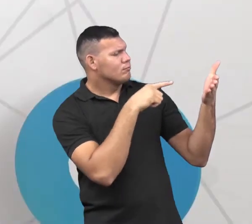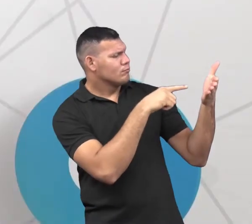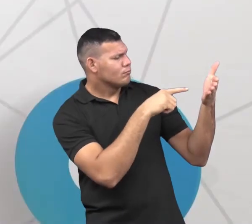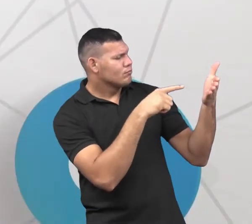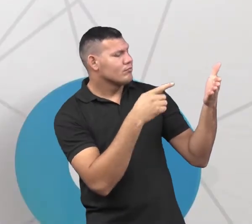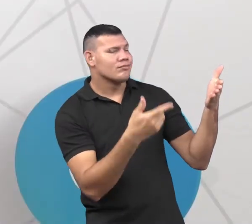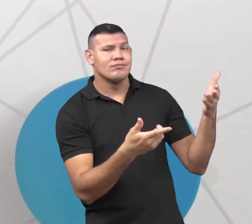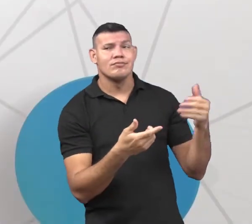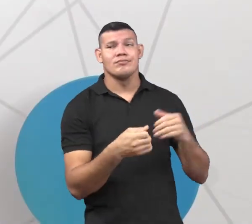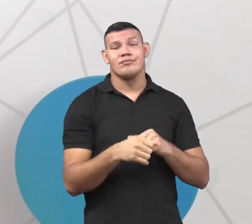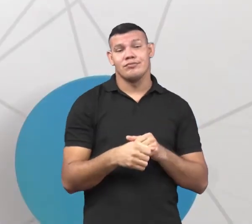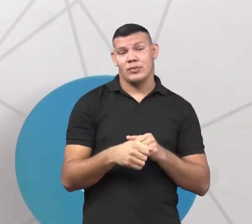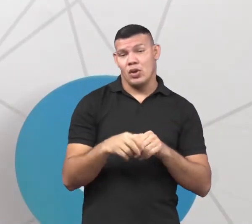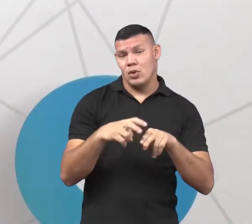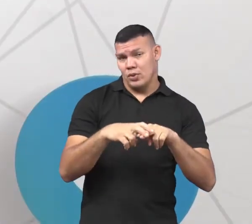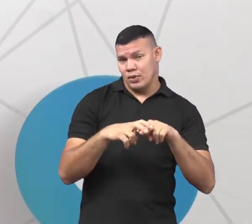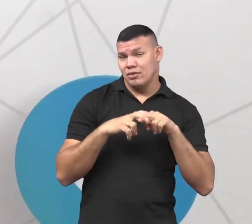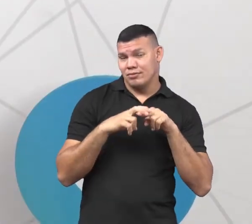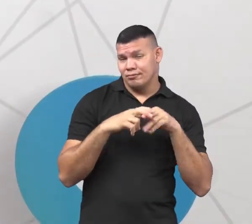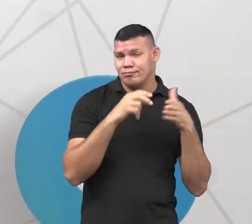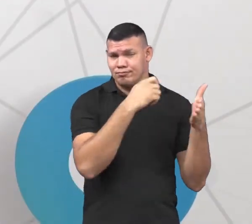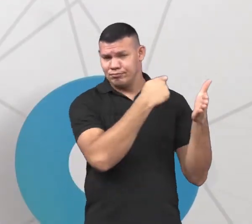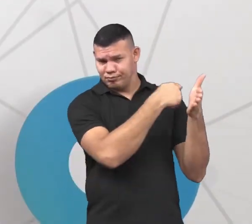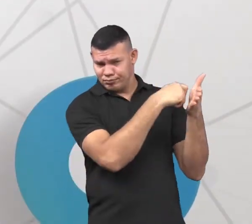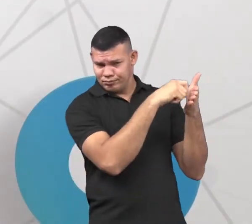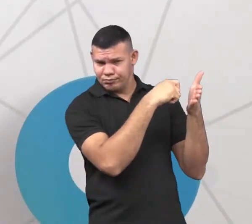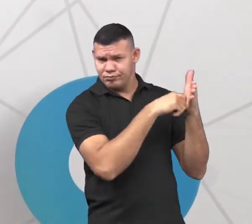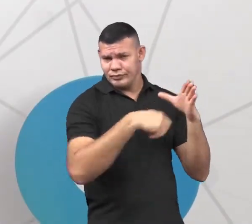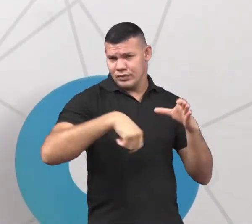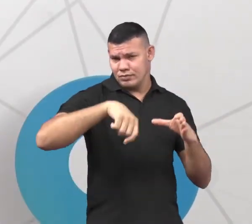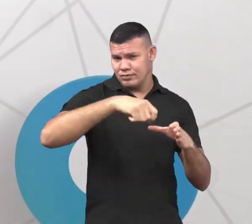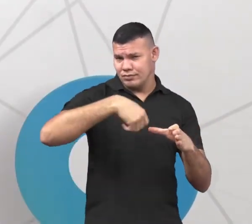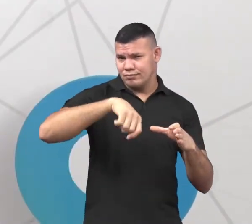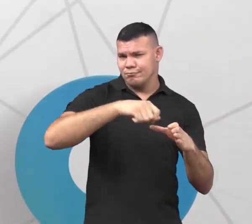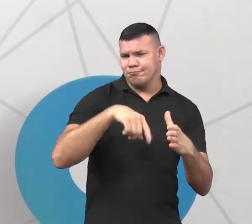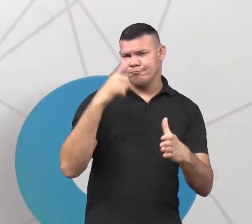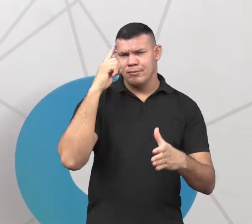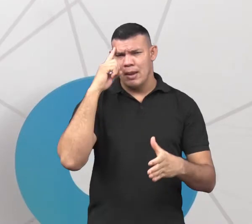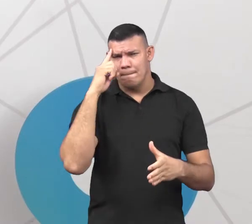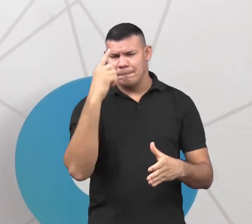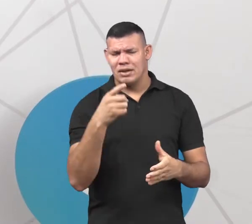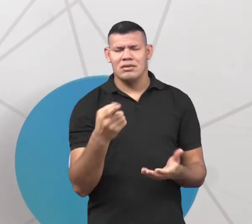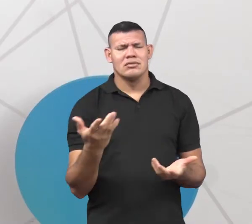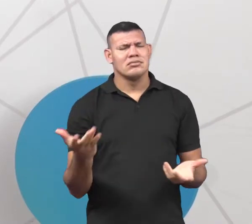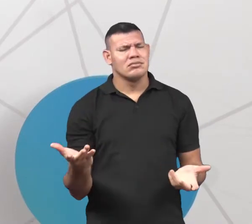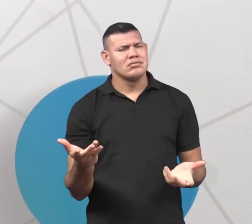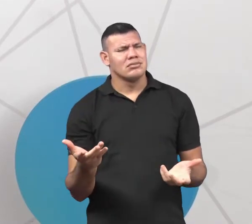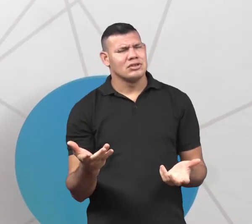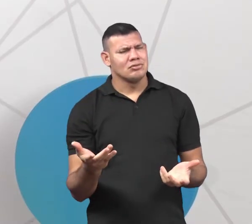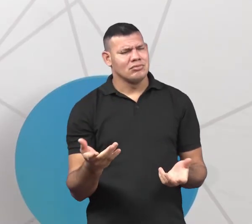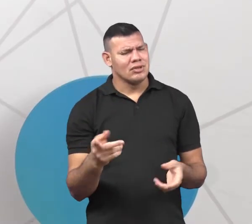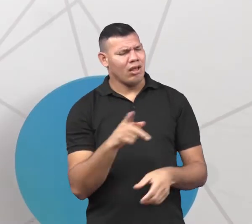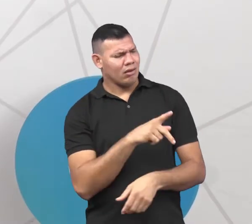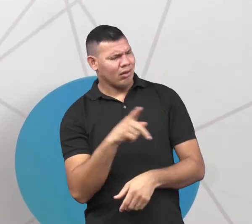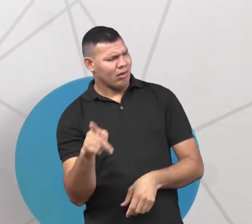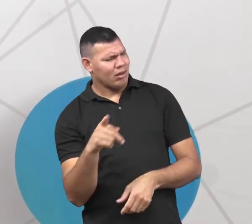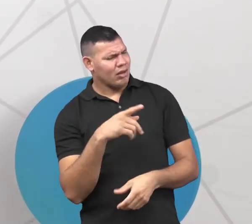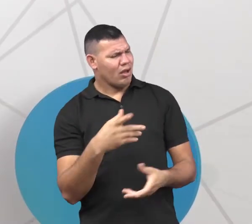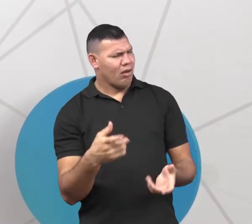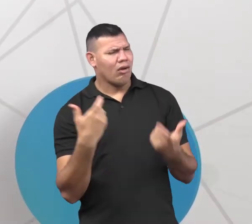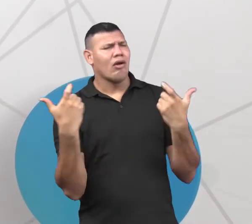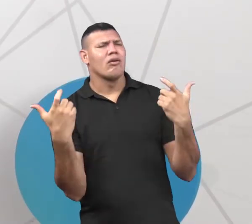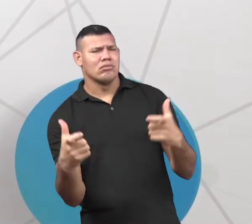prato. Por isso que a receita também utiliza o imperativo. Ah, professor, onde que tem imperativo na